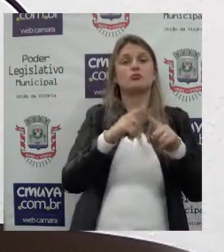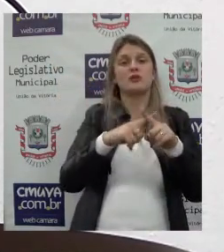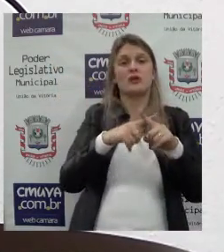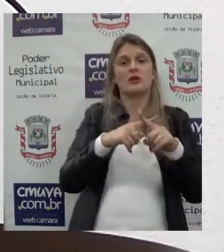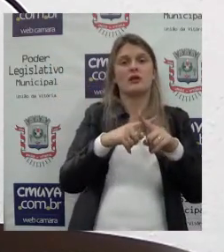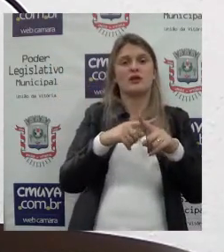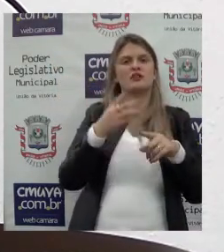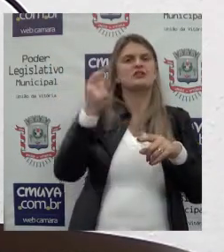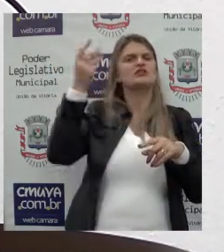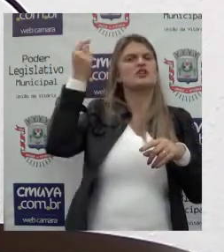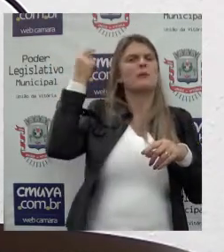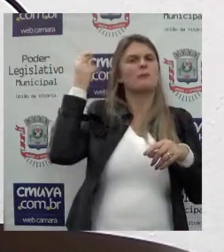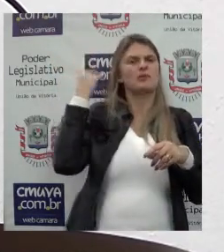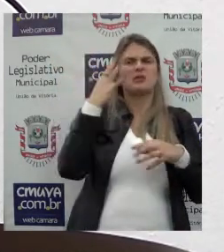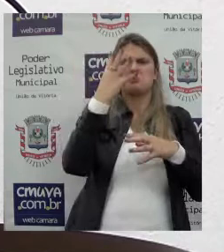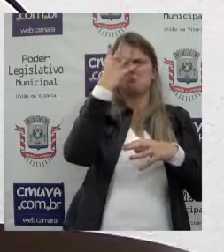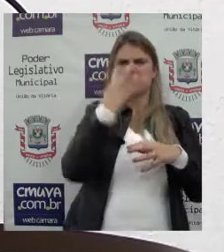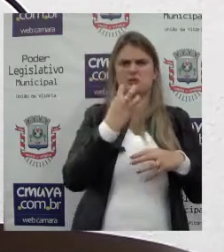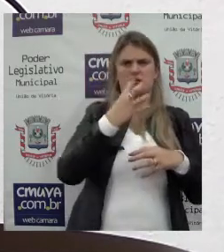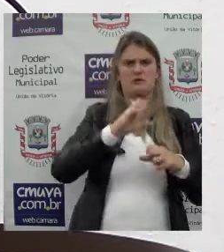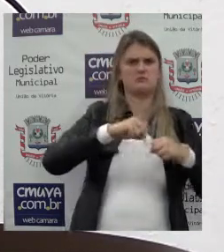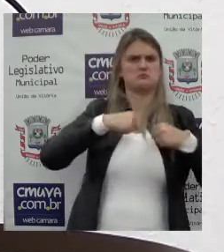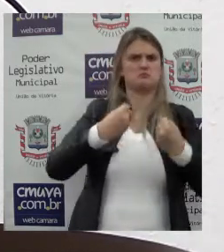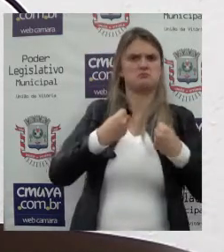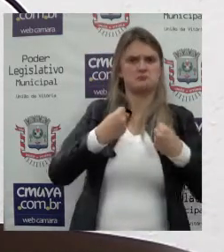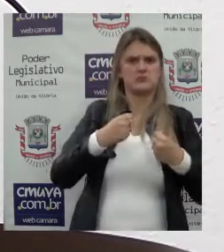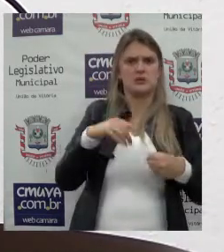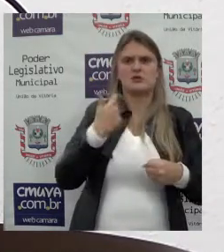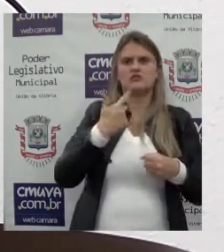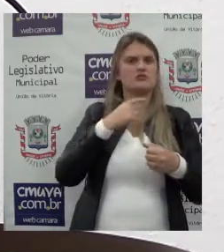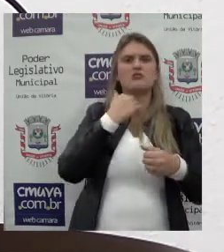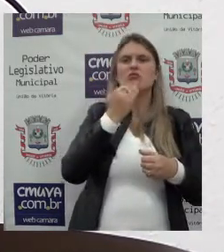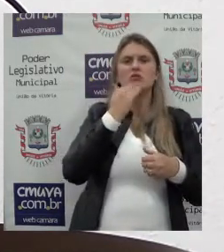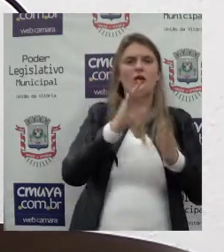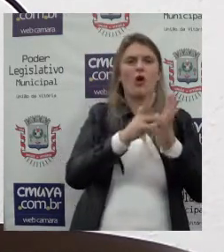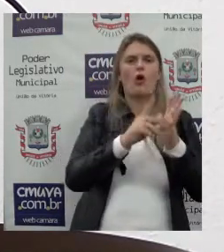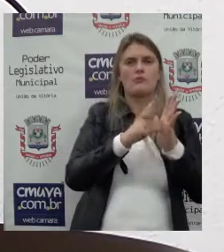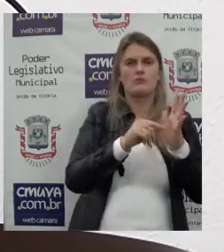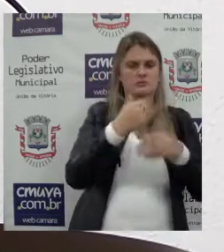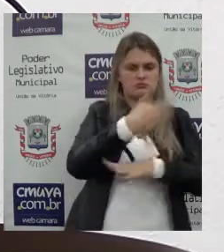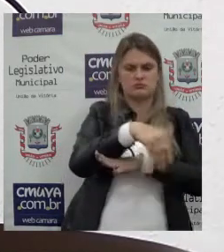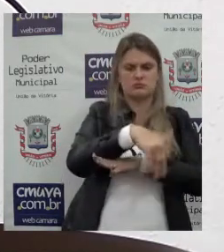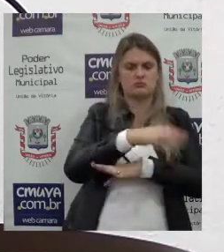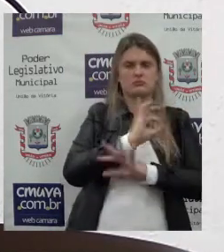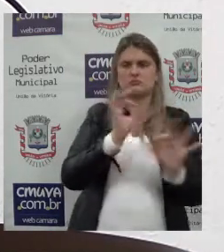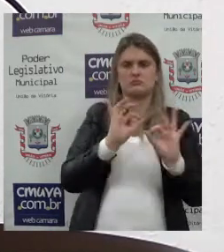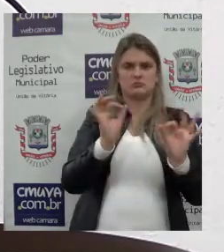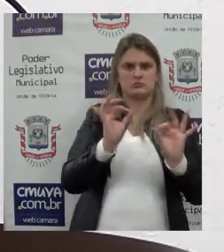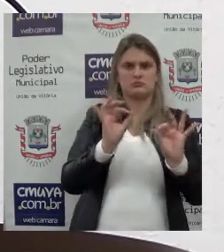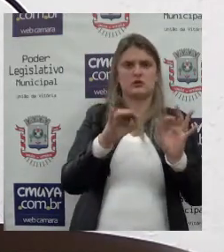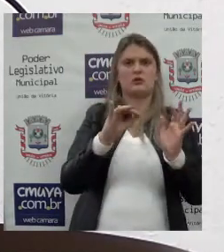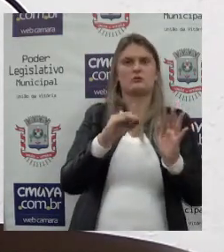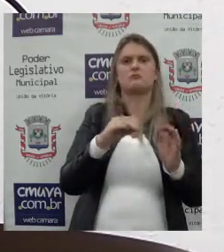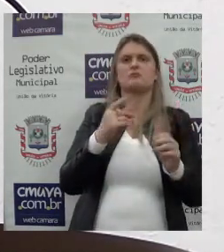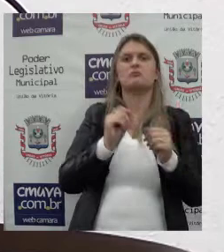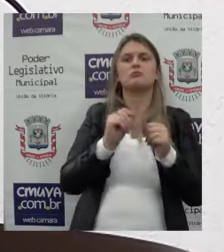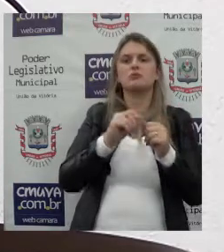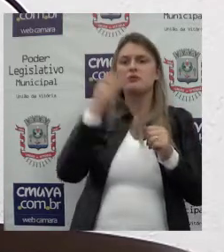certo? Apenas por quê? Por honrar o bigode, que antigamente tinha muito isso, né? Você não via dificilmente alguém roubar alguém na